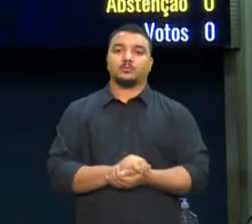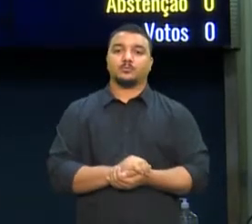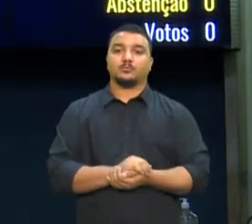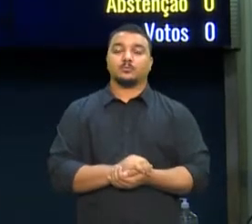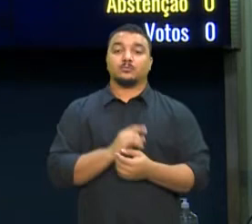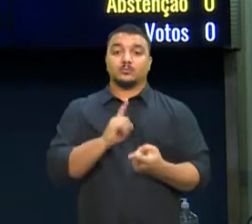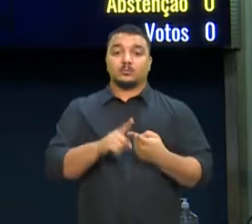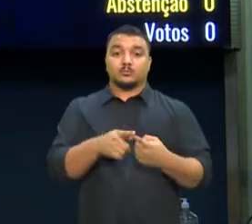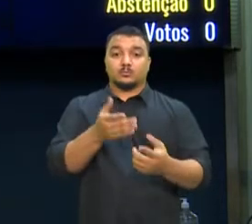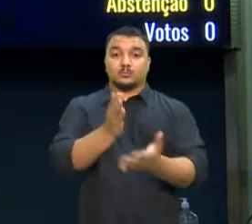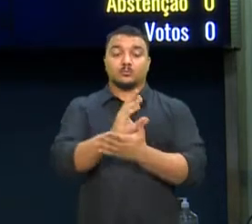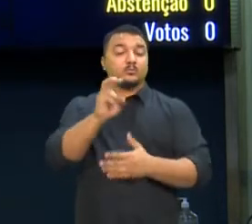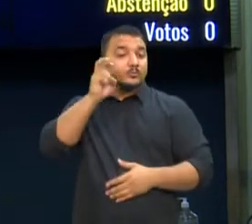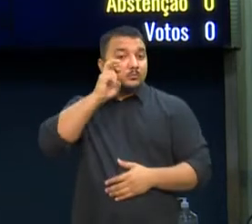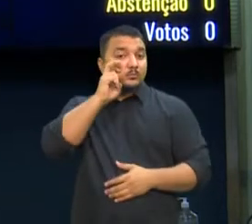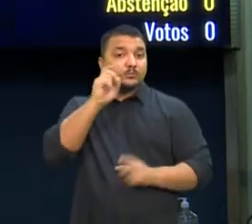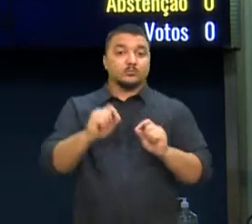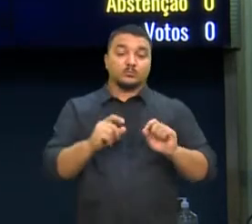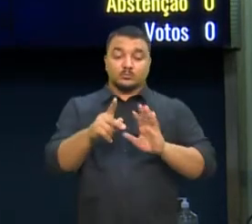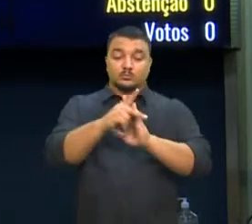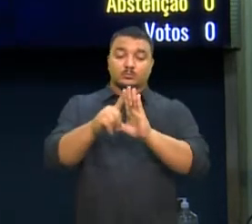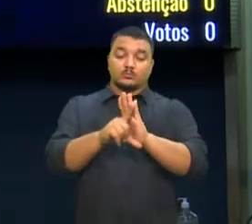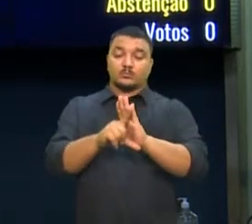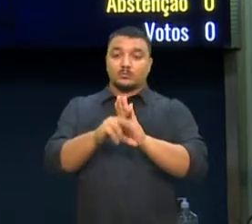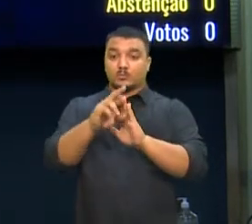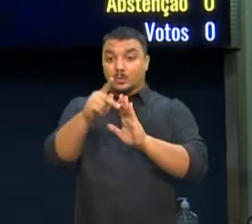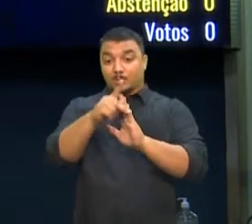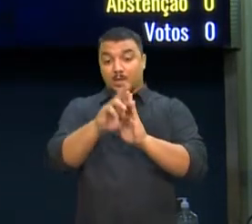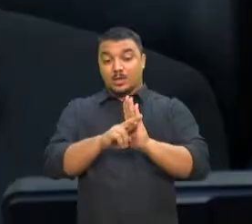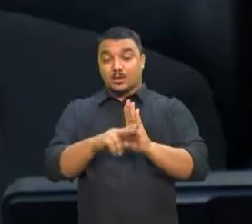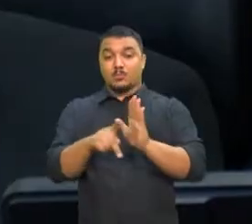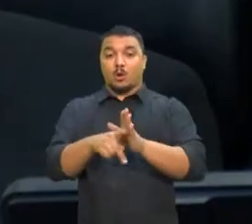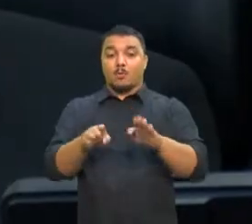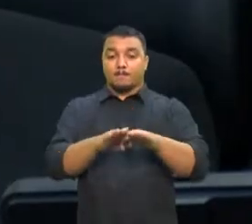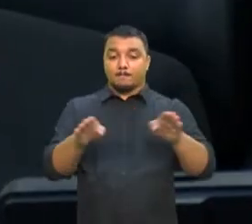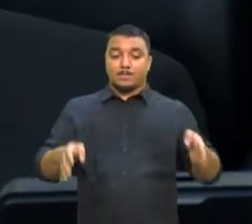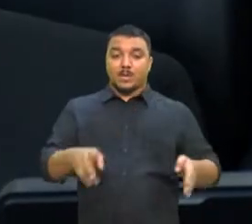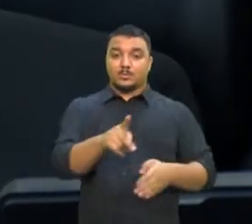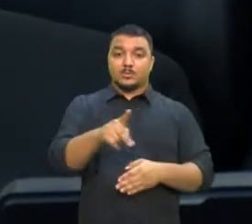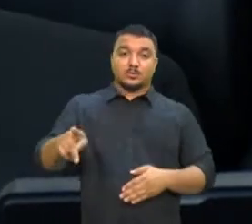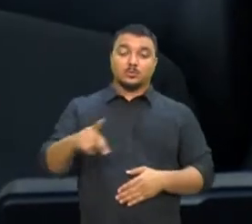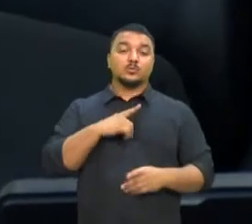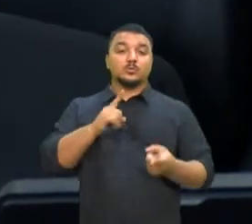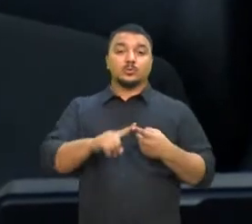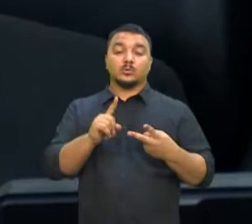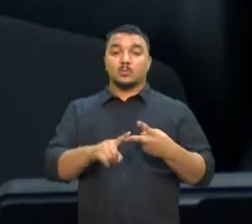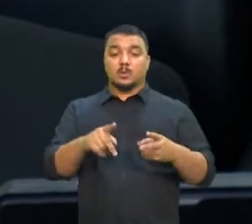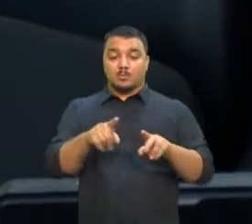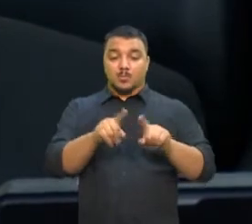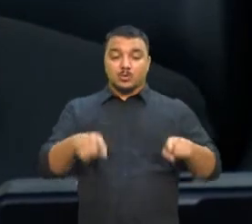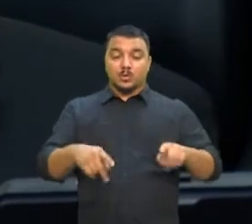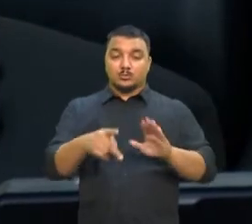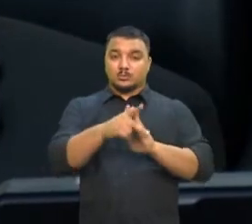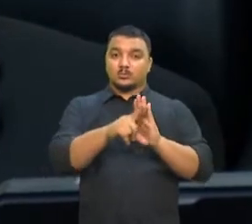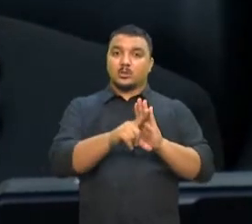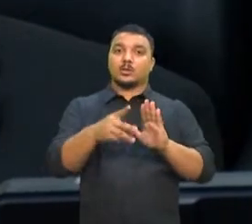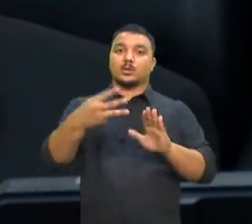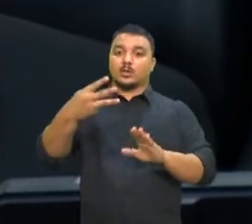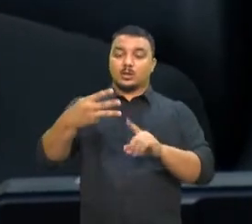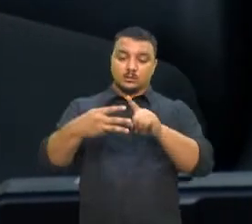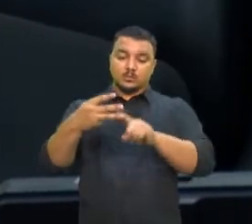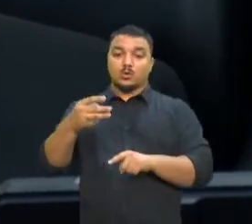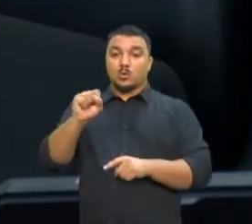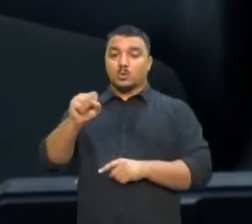aprovados nesta quinta-feira um projeto de resolução da mesa diretora, três projetos de lei de deputados e oito